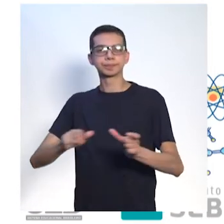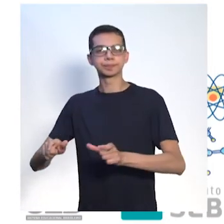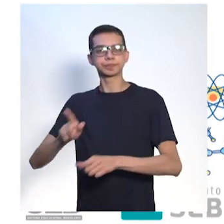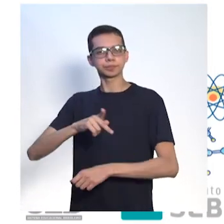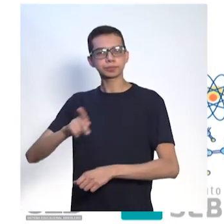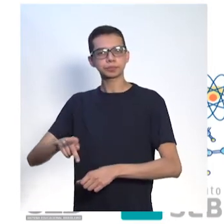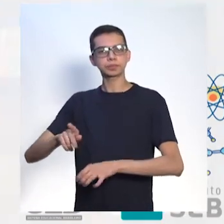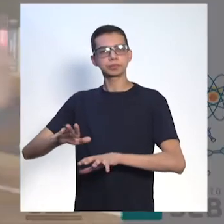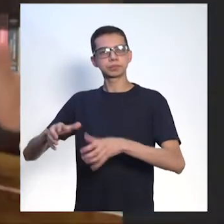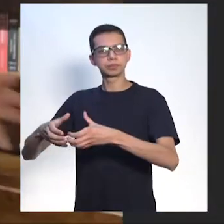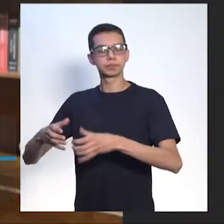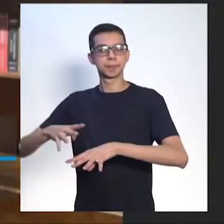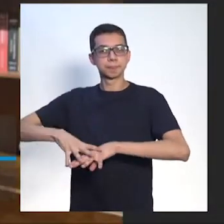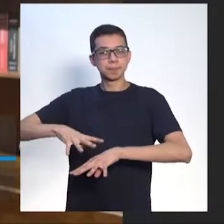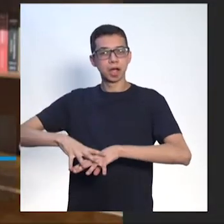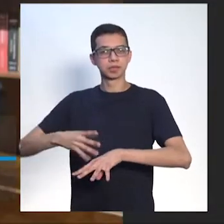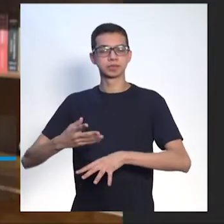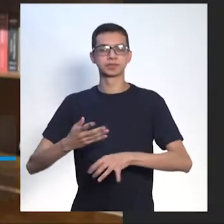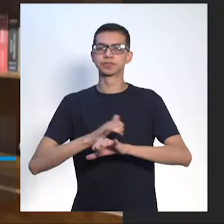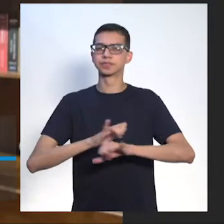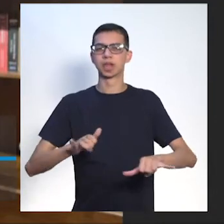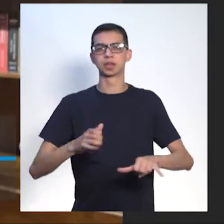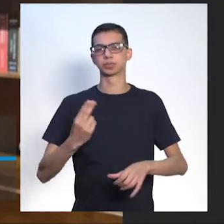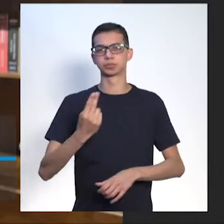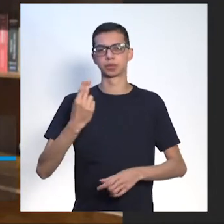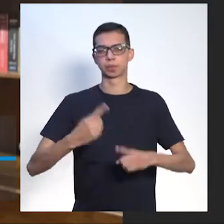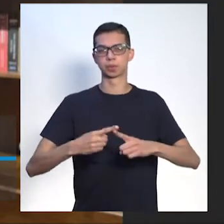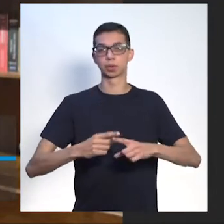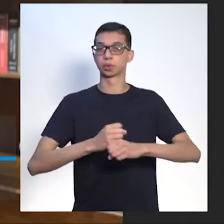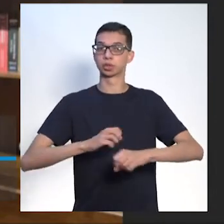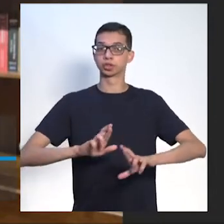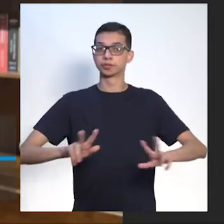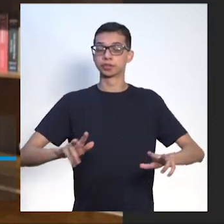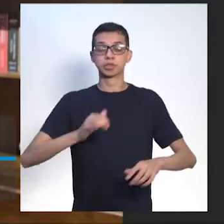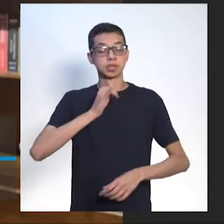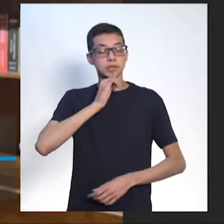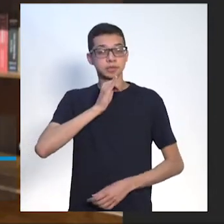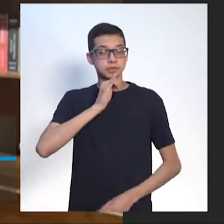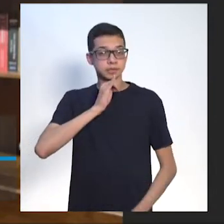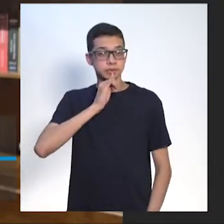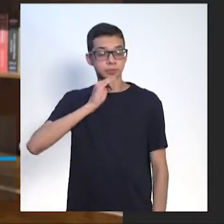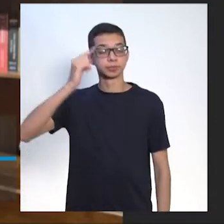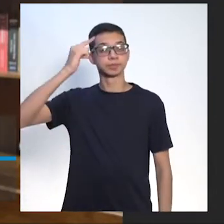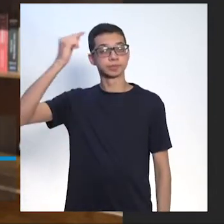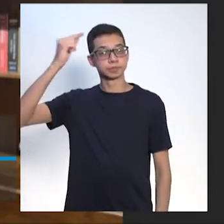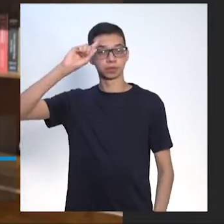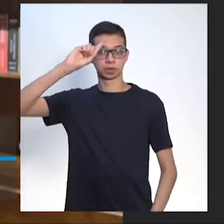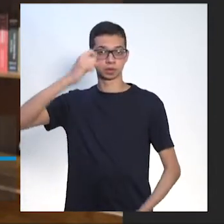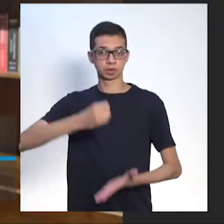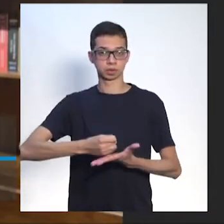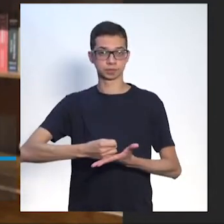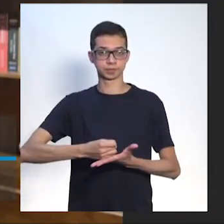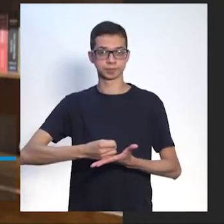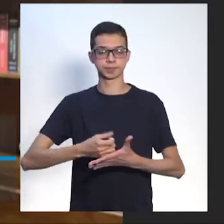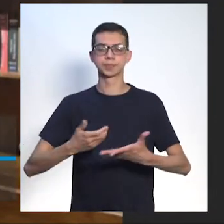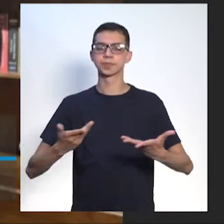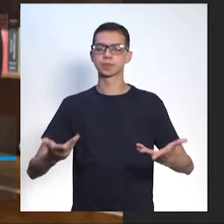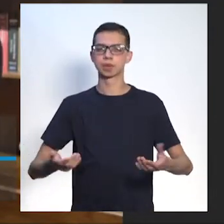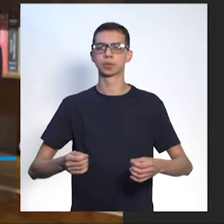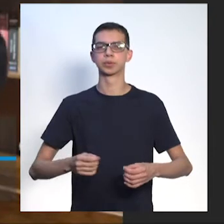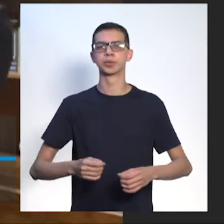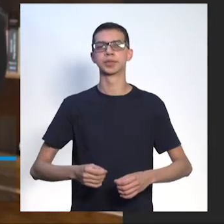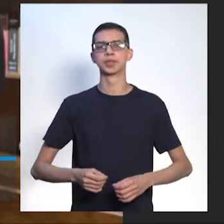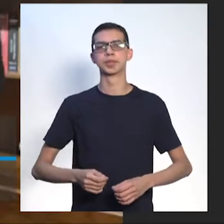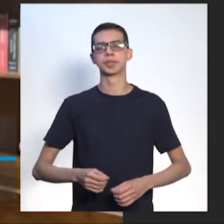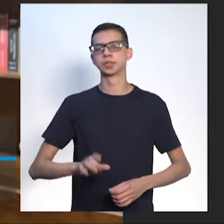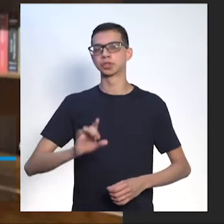é viável, porque são notas diferentes, não sei o quê. Existe muita coisa em cima disso. Então você tem, foi